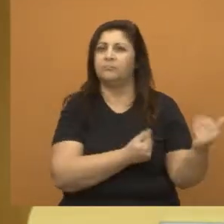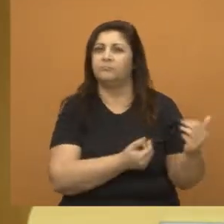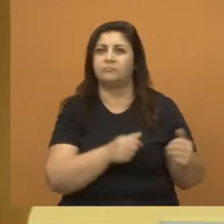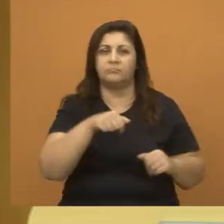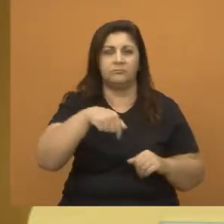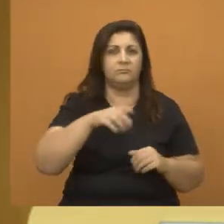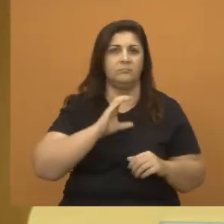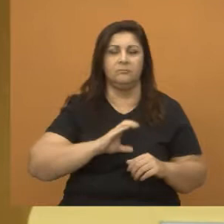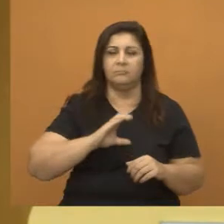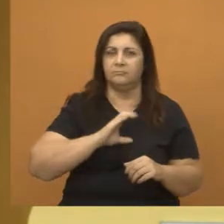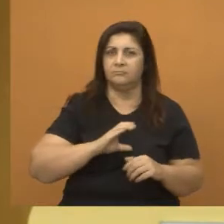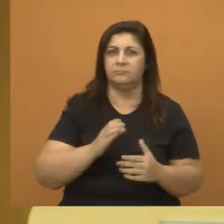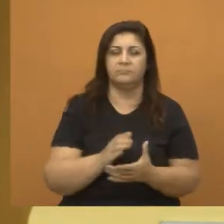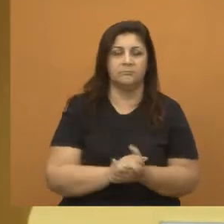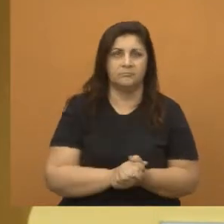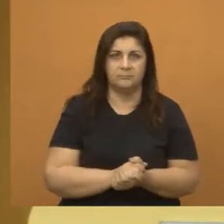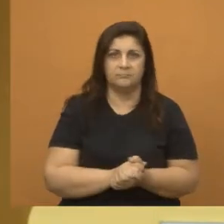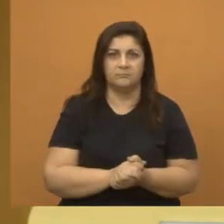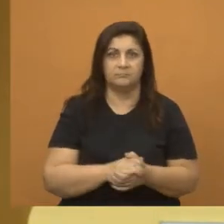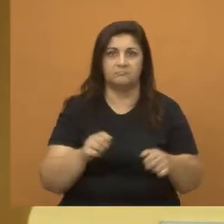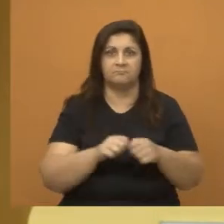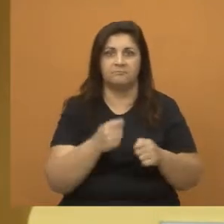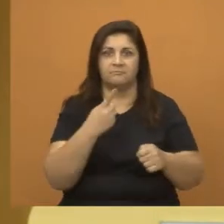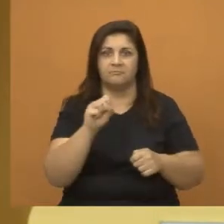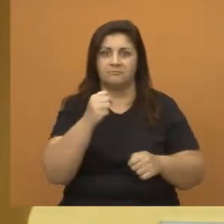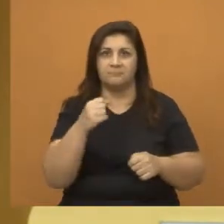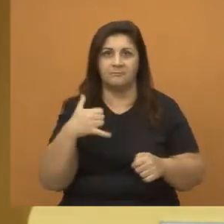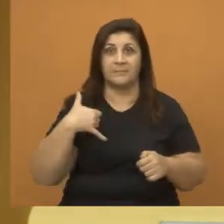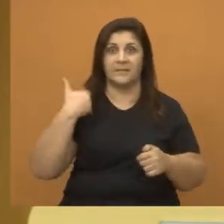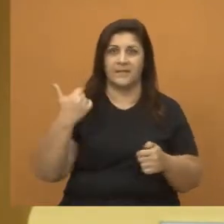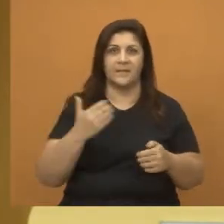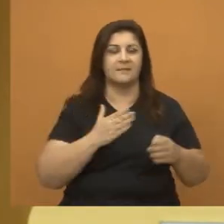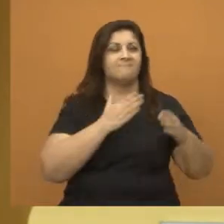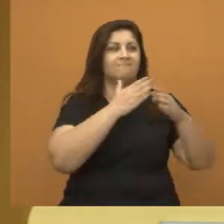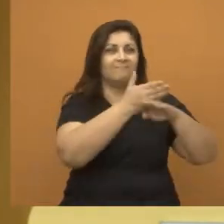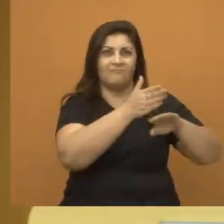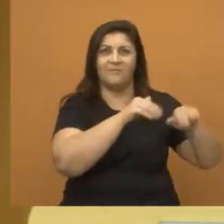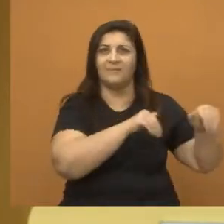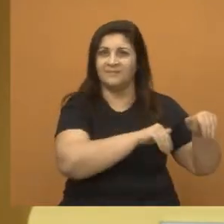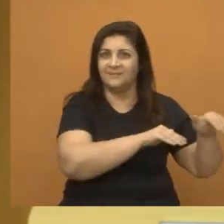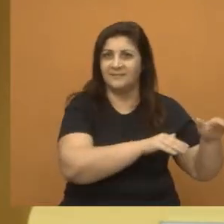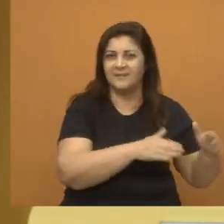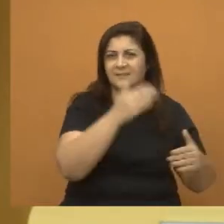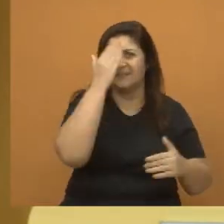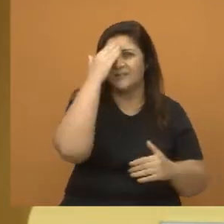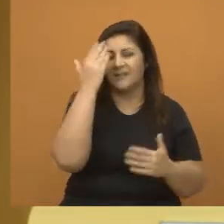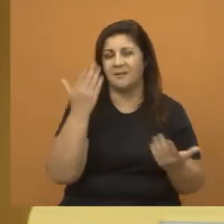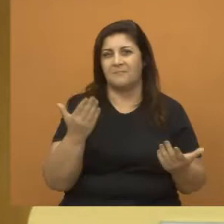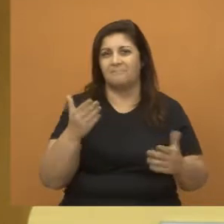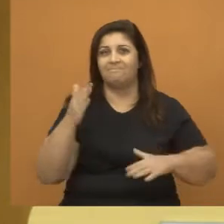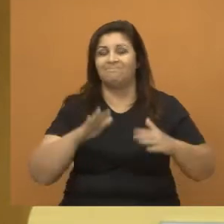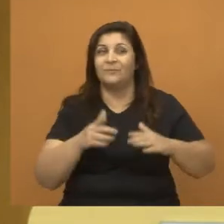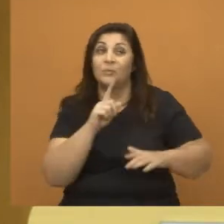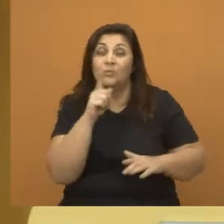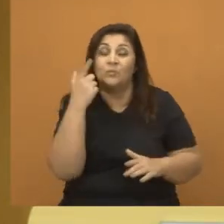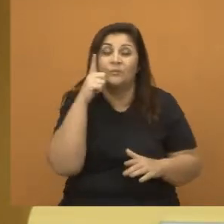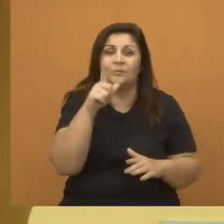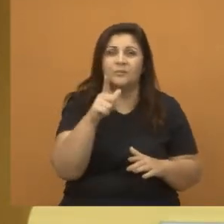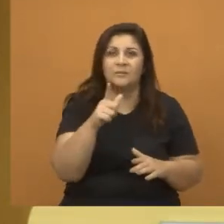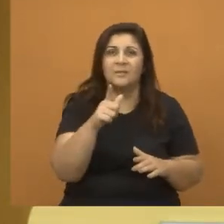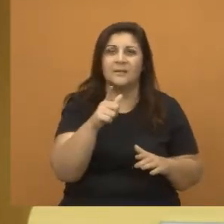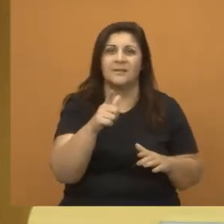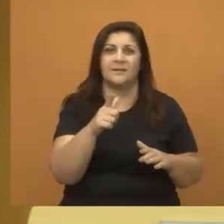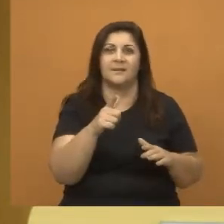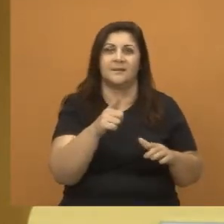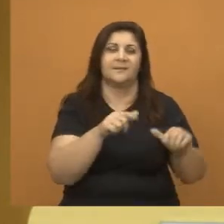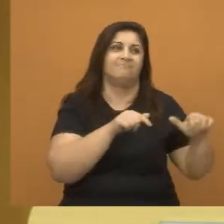nossa cidade completa 18 anos sabe da importância que é tem muito que não consegue servir